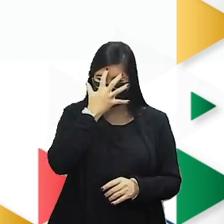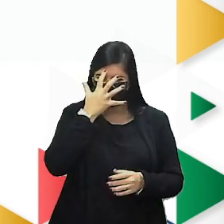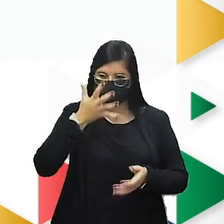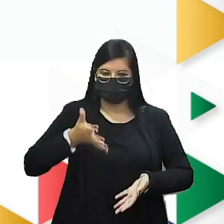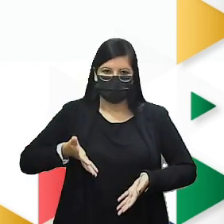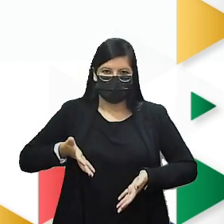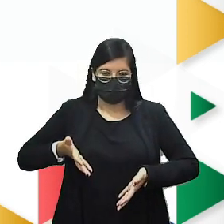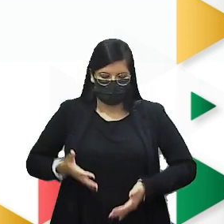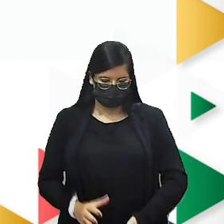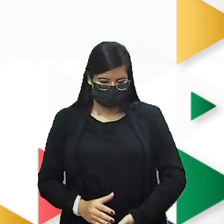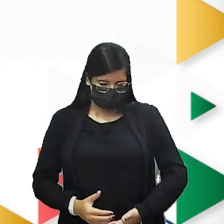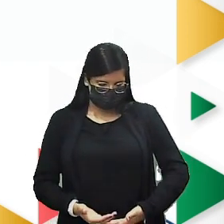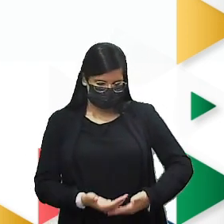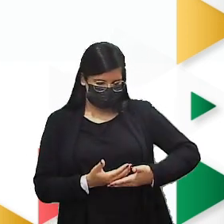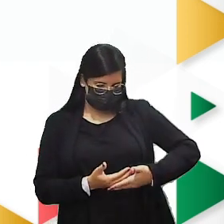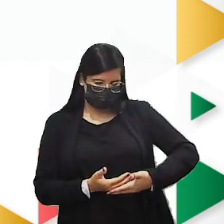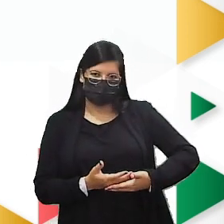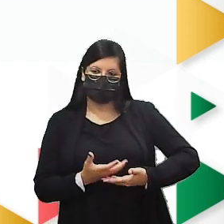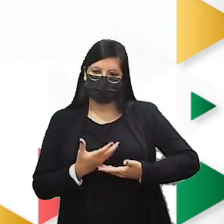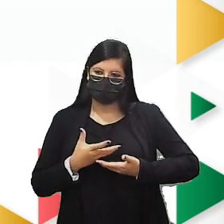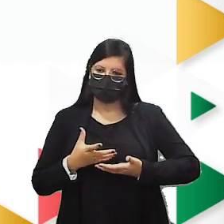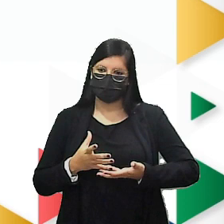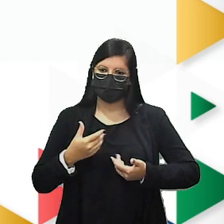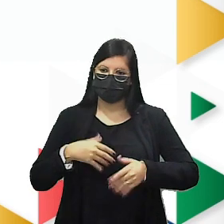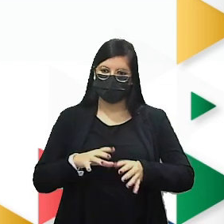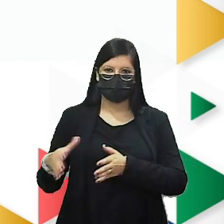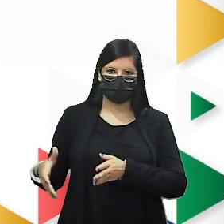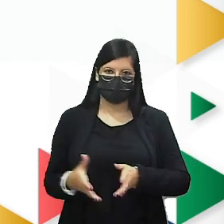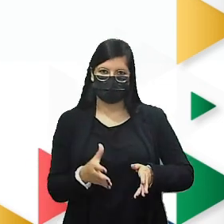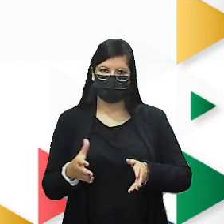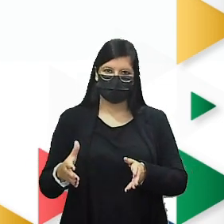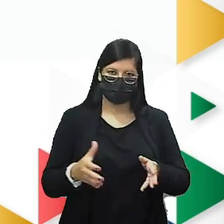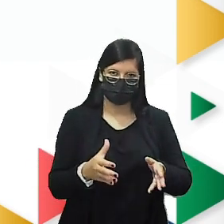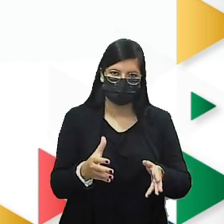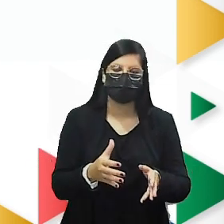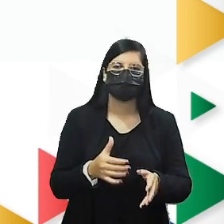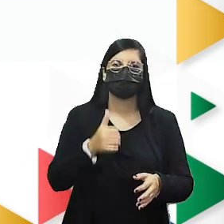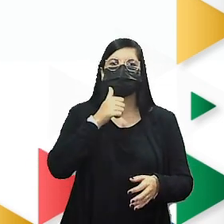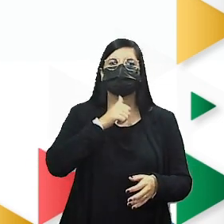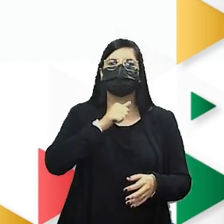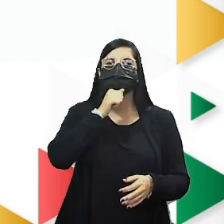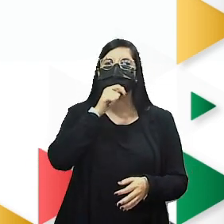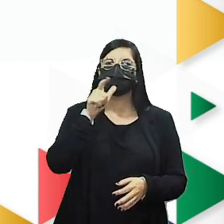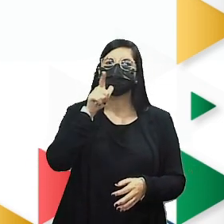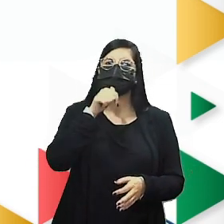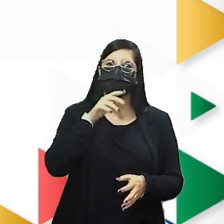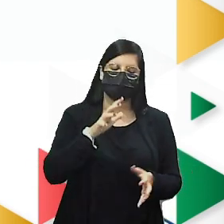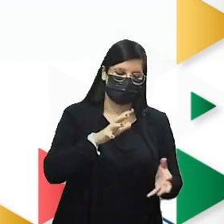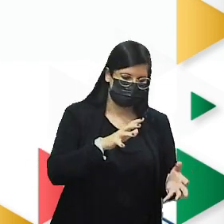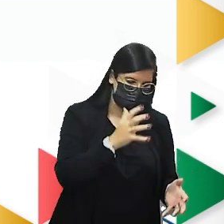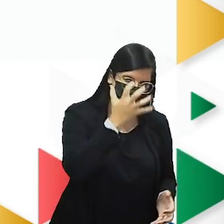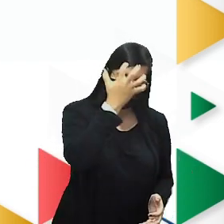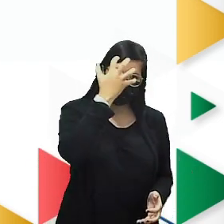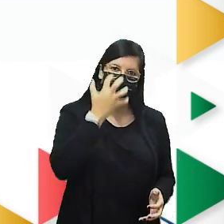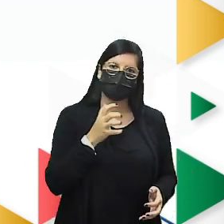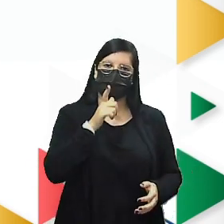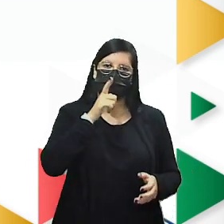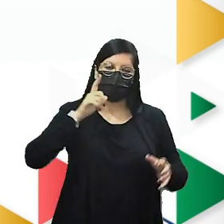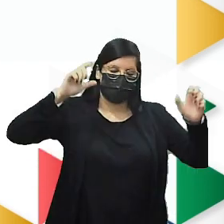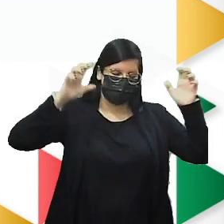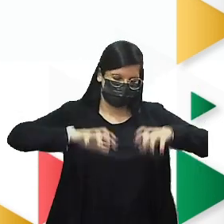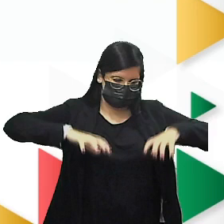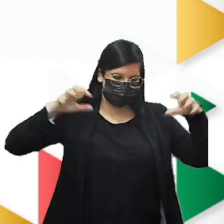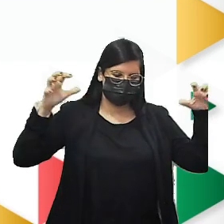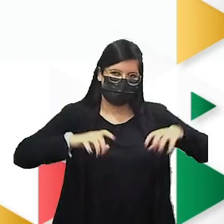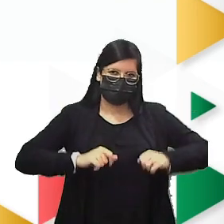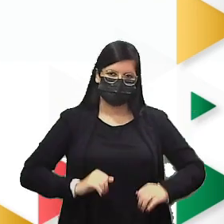colocou em um tacho de cobre e a pousou em um riacho. A mãe d'água ficou com raiva e criou uma grande enchente. Era assim